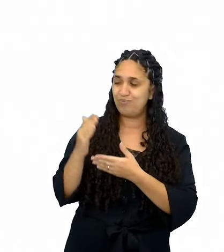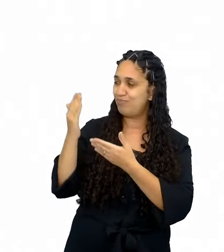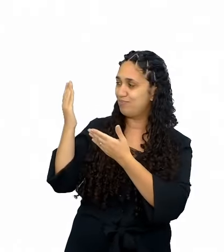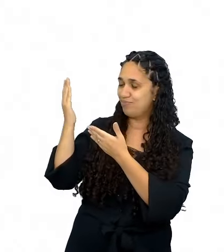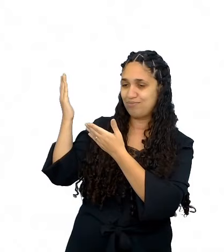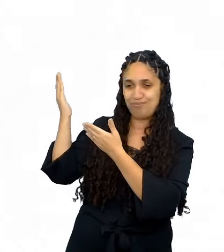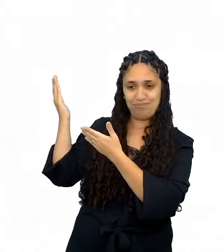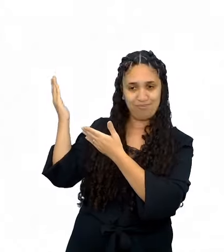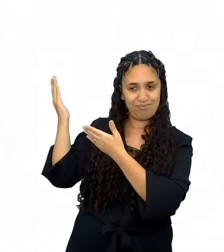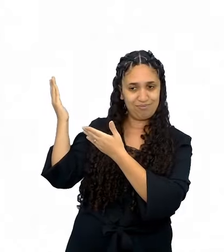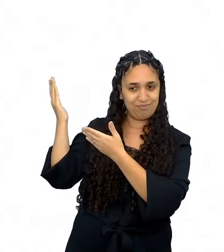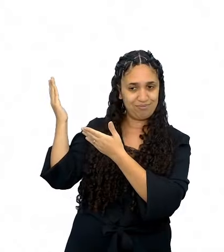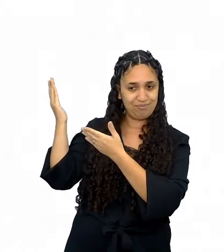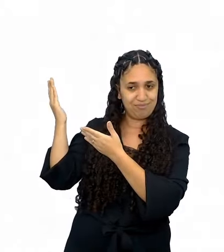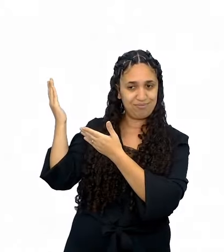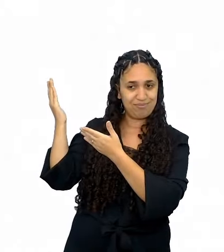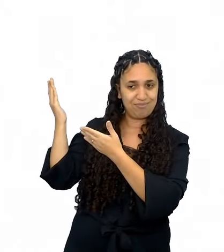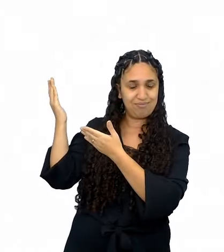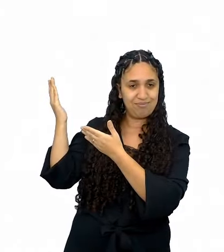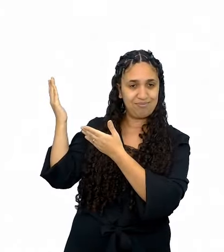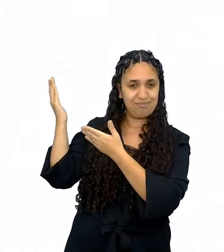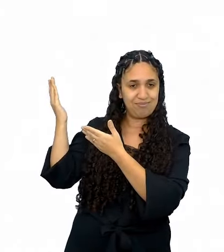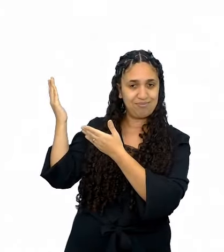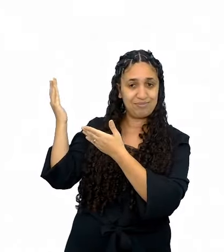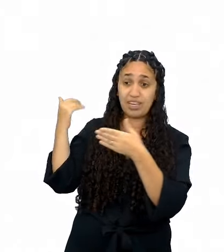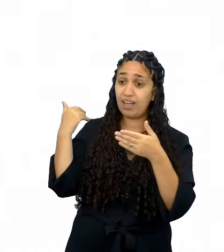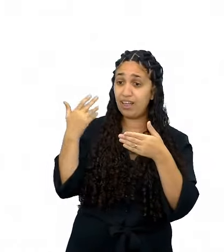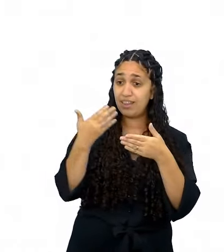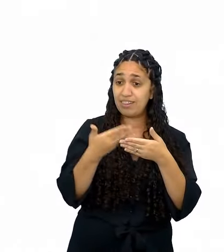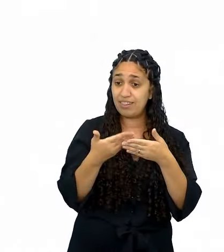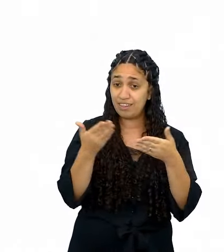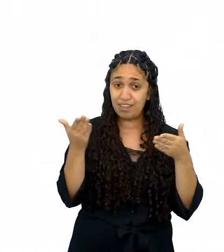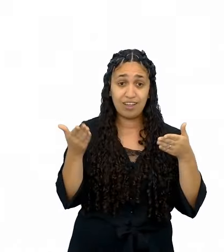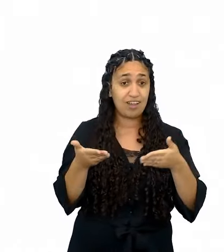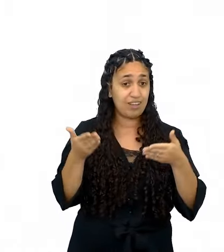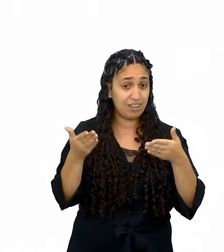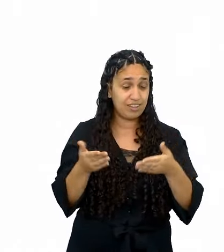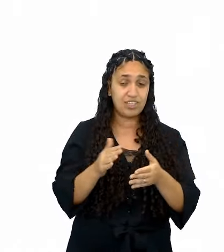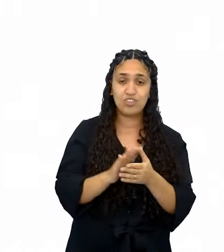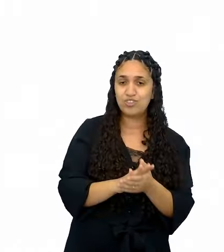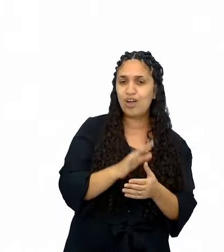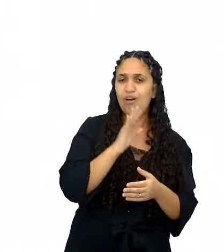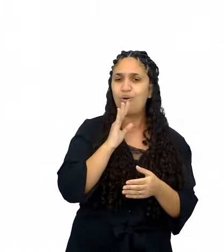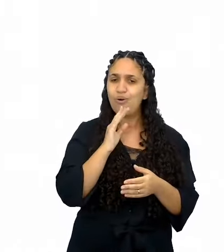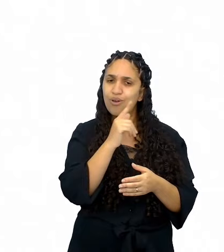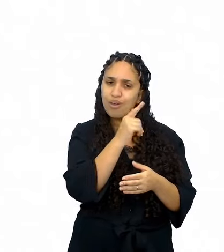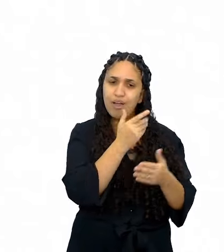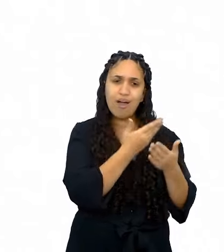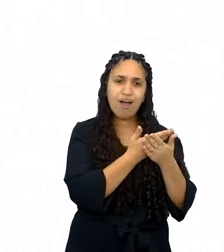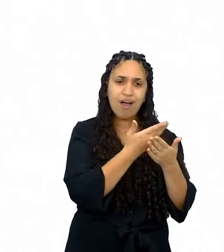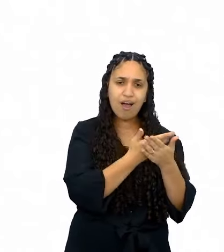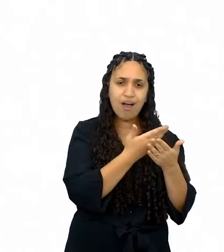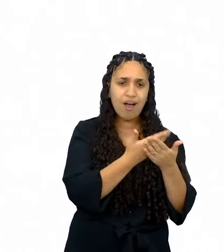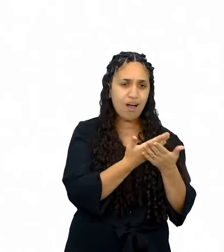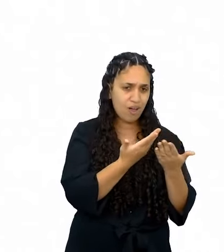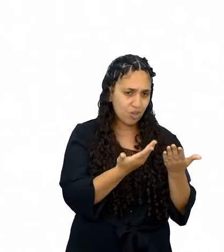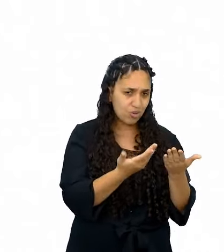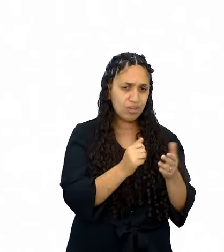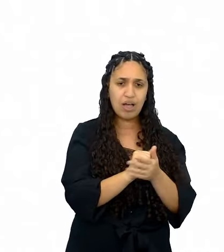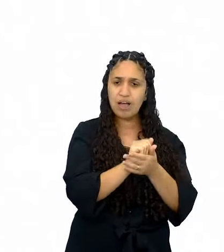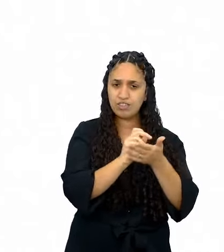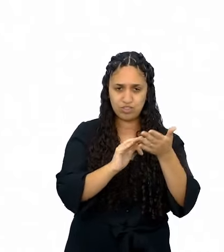que estrutura a SD8, as suas atividades. Chegou uma hora de colocarmos aí, né, uma lupa sobre